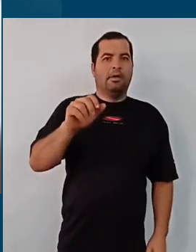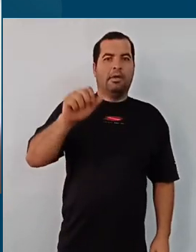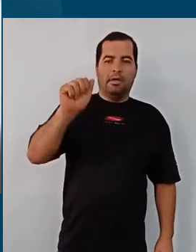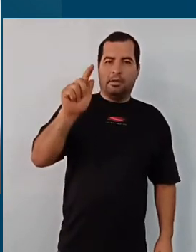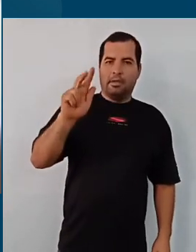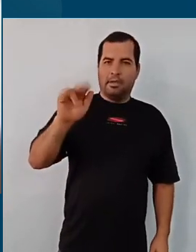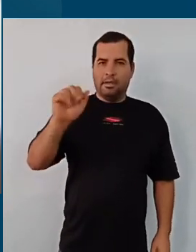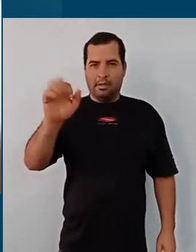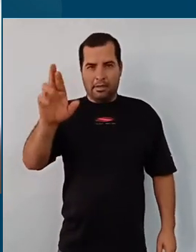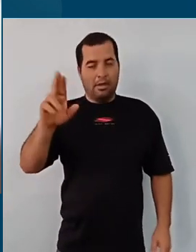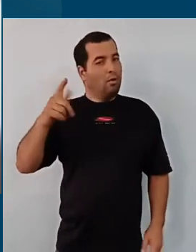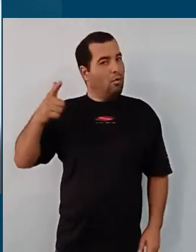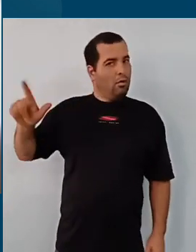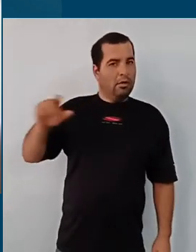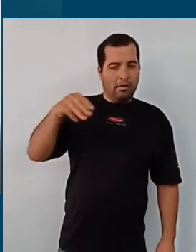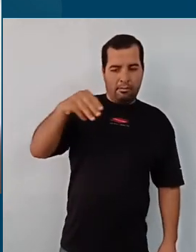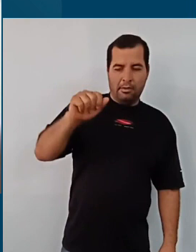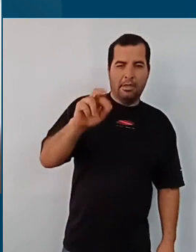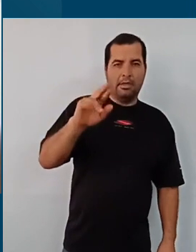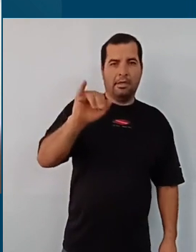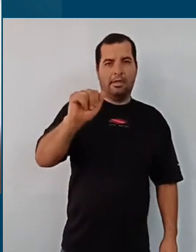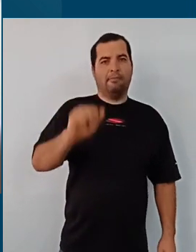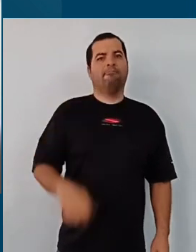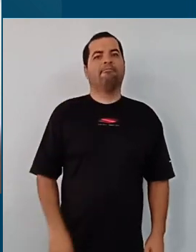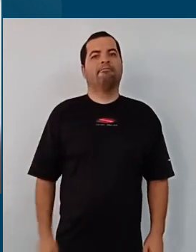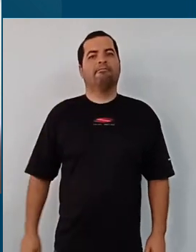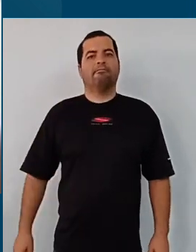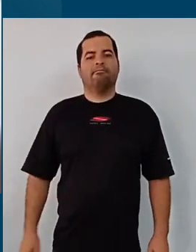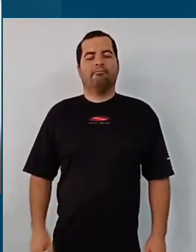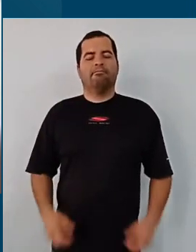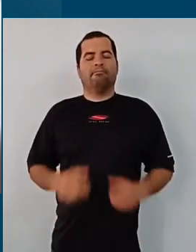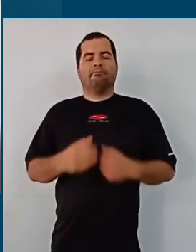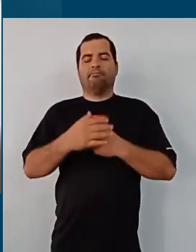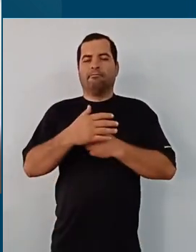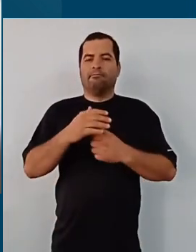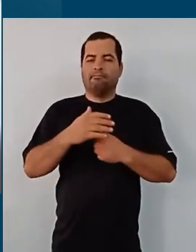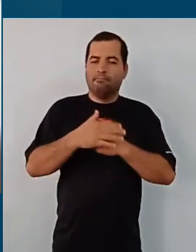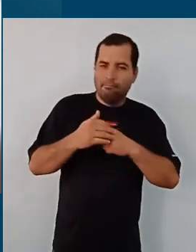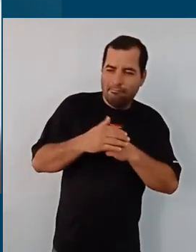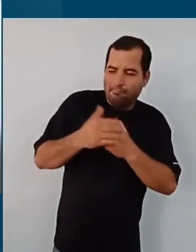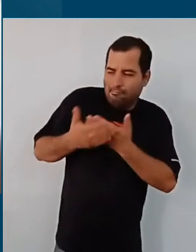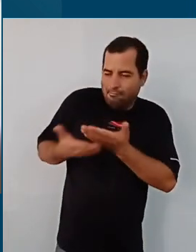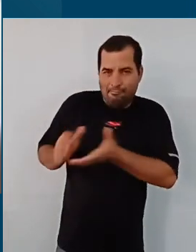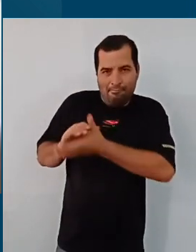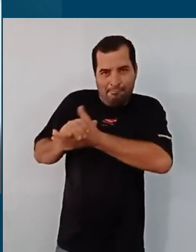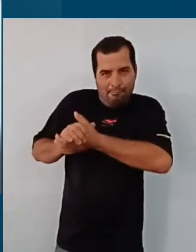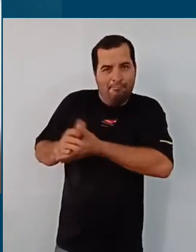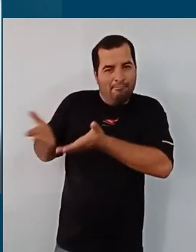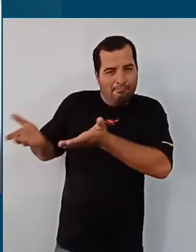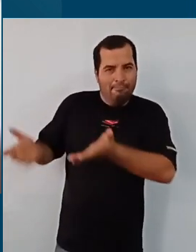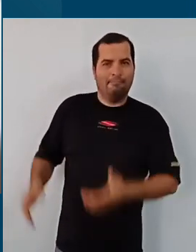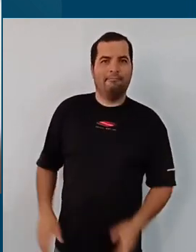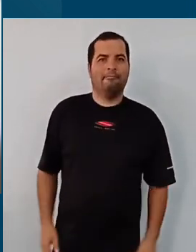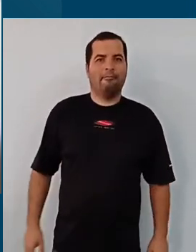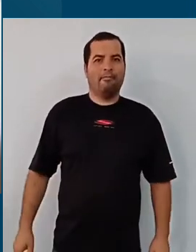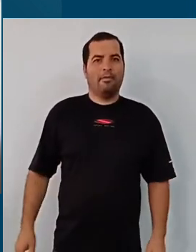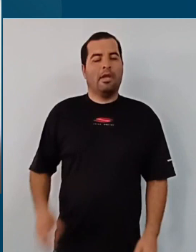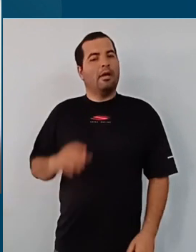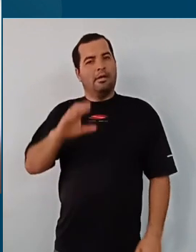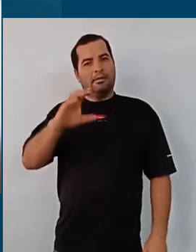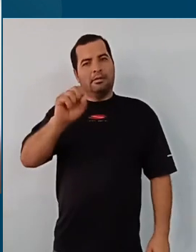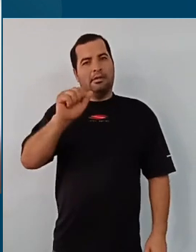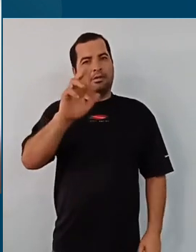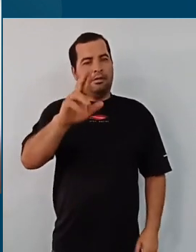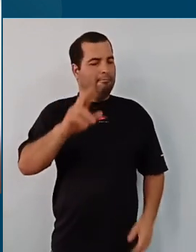também a professora Maria Inês Diniz. Desde já recebo o nosso carinho e os nossos cumprimentos, professora. Então, professor